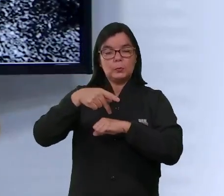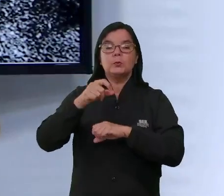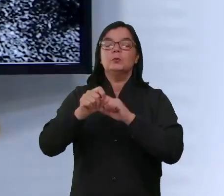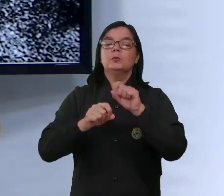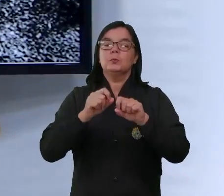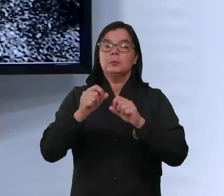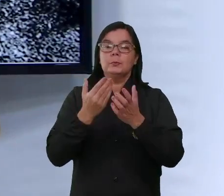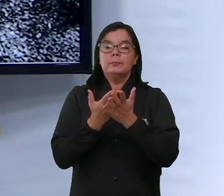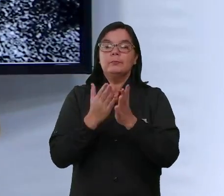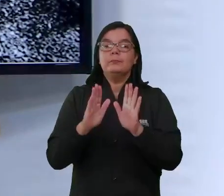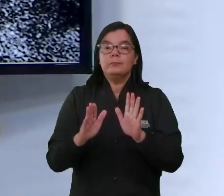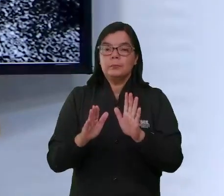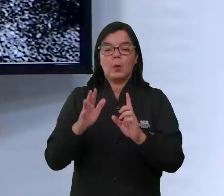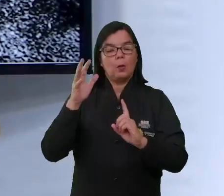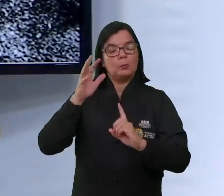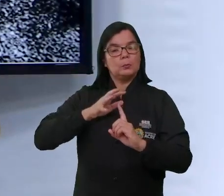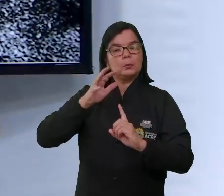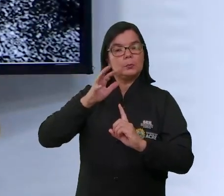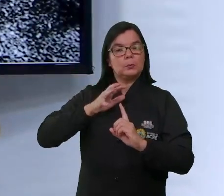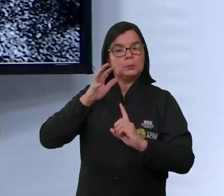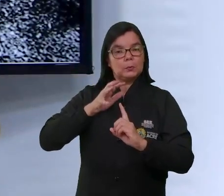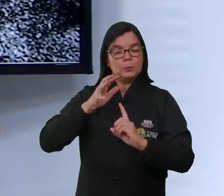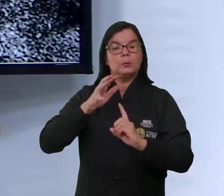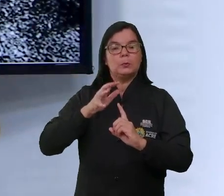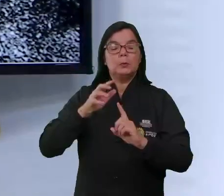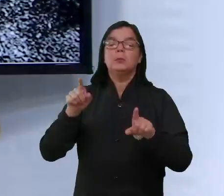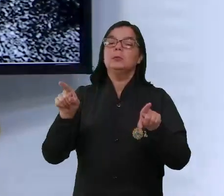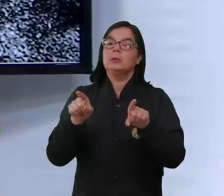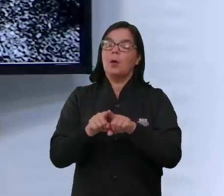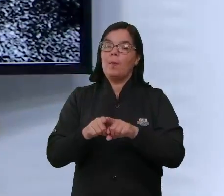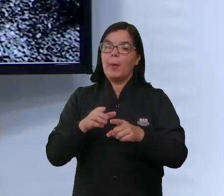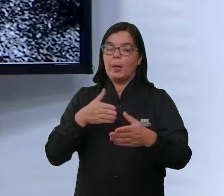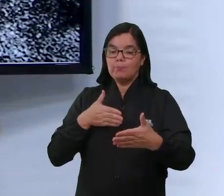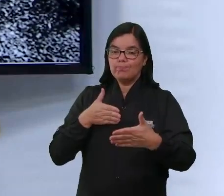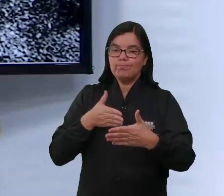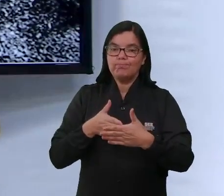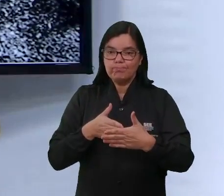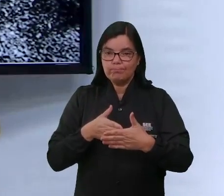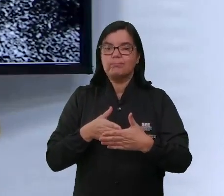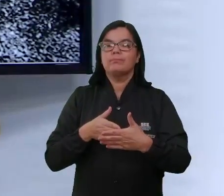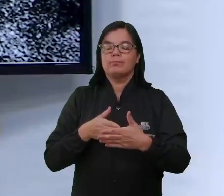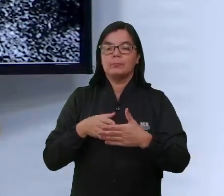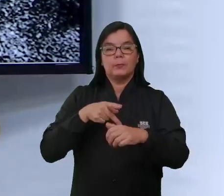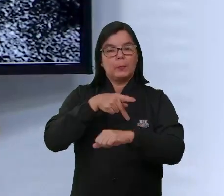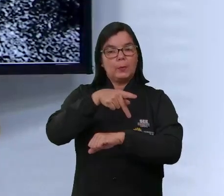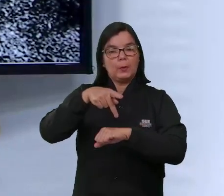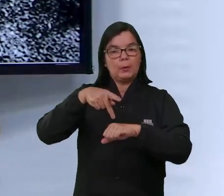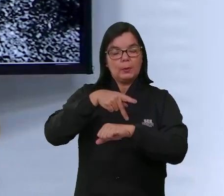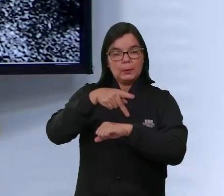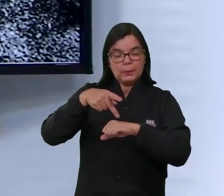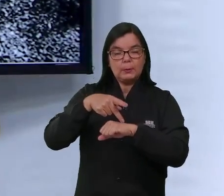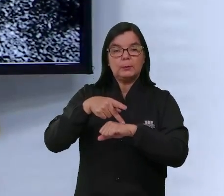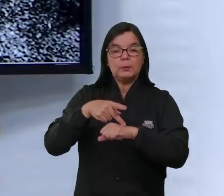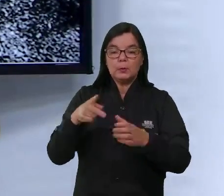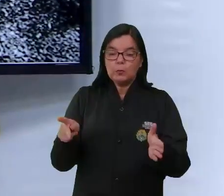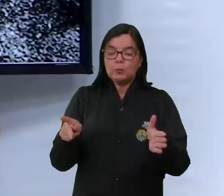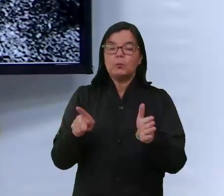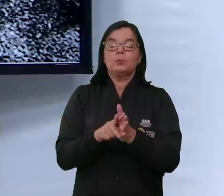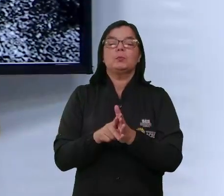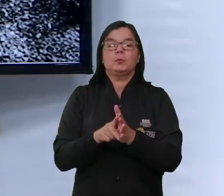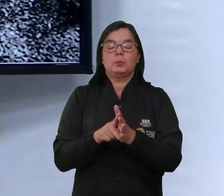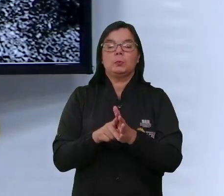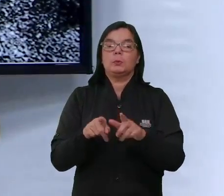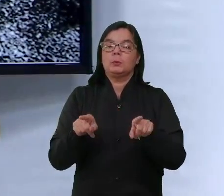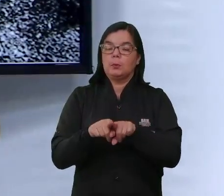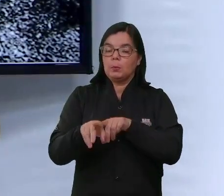acabaram, digamos assim, influenciando e impactando no nosso país e especificamente